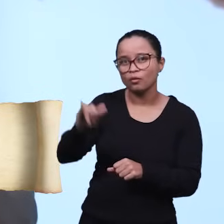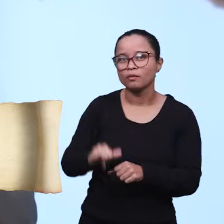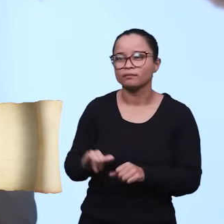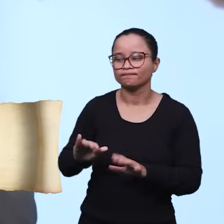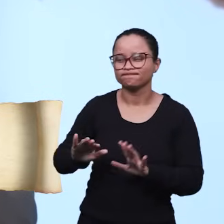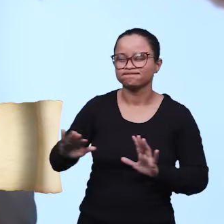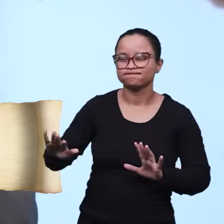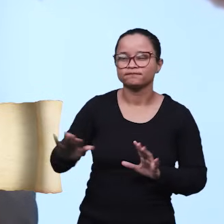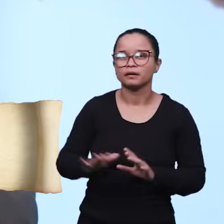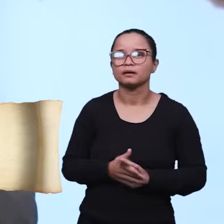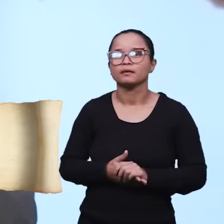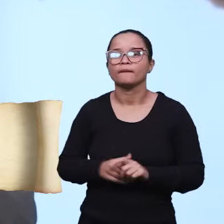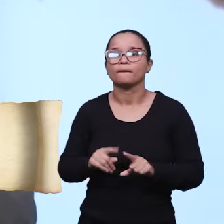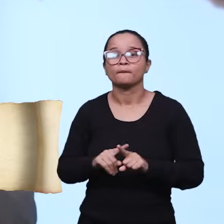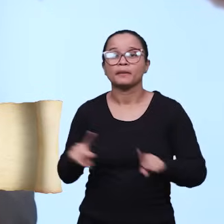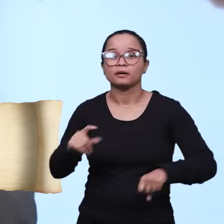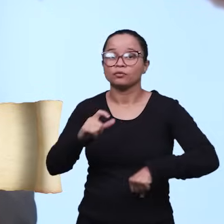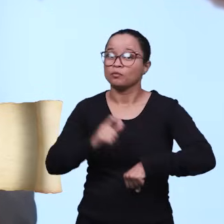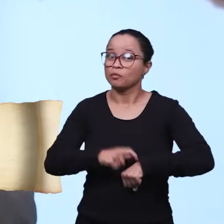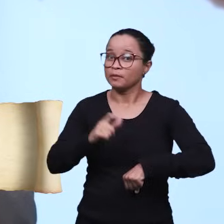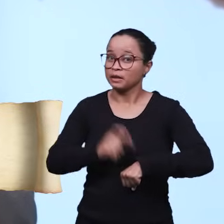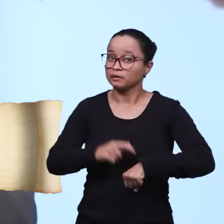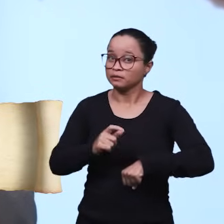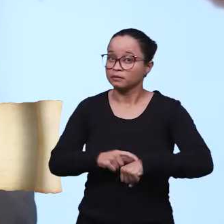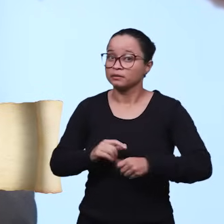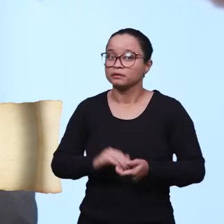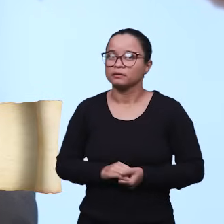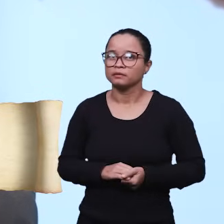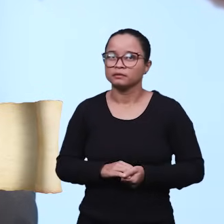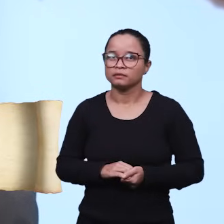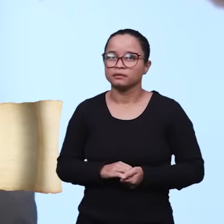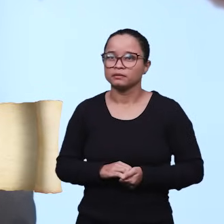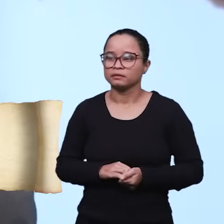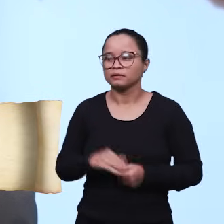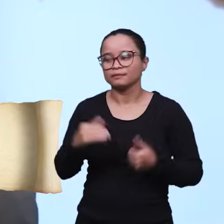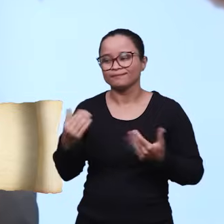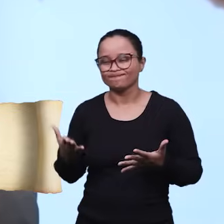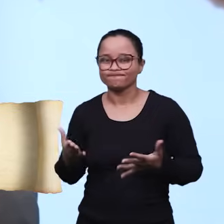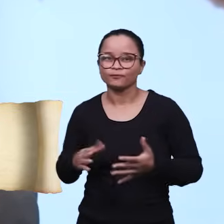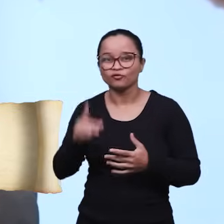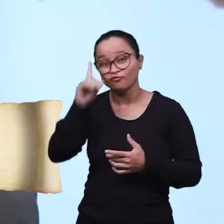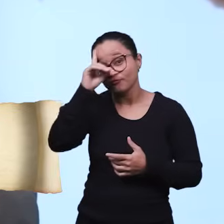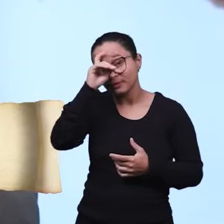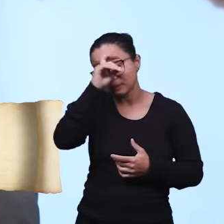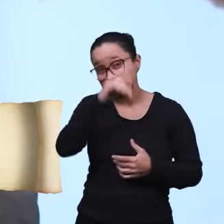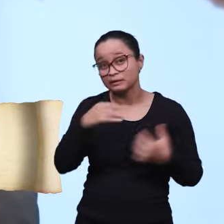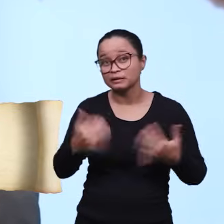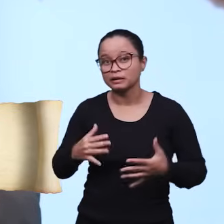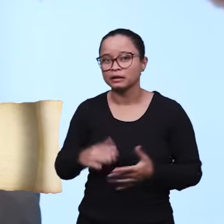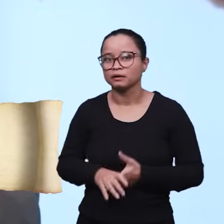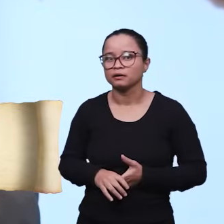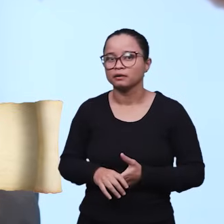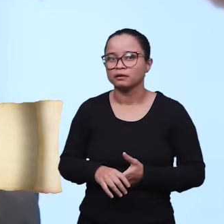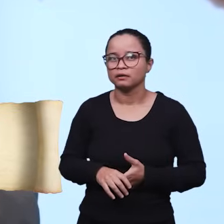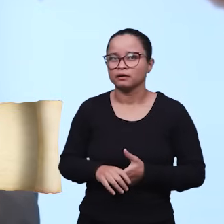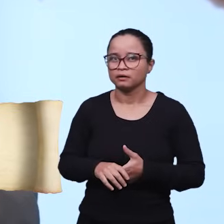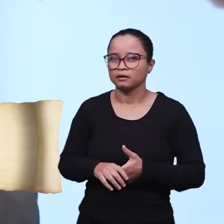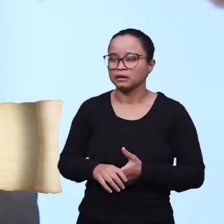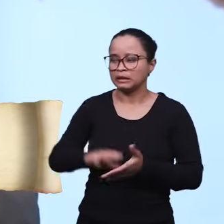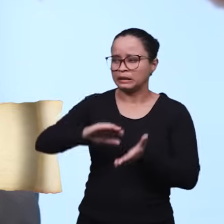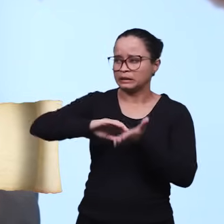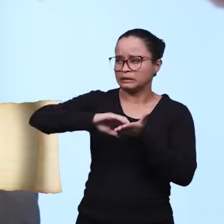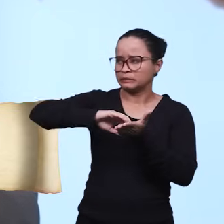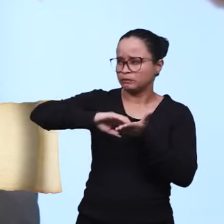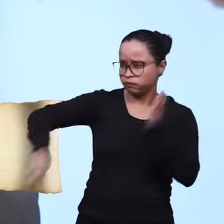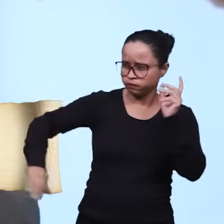aquilo. Mas chegou um momento que se tornou incontornável e ele expulsou